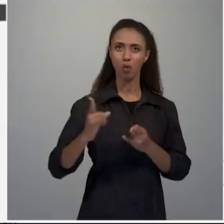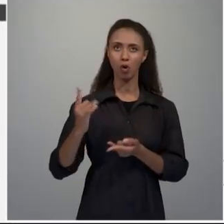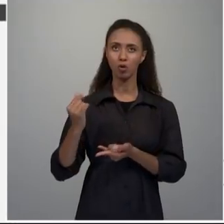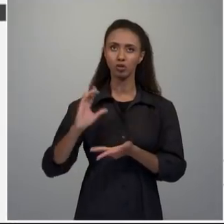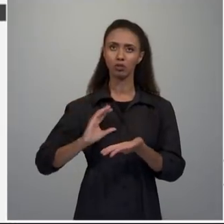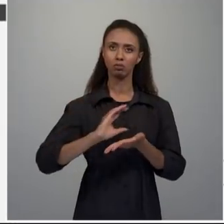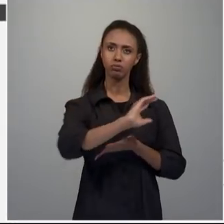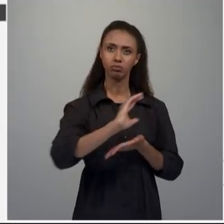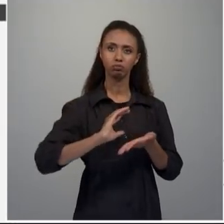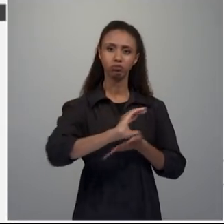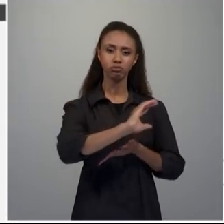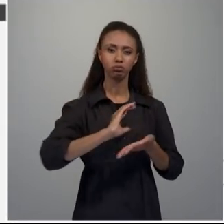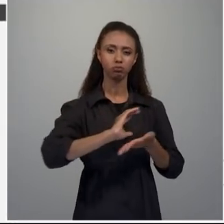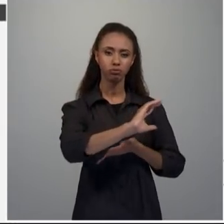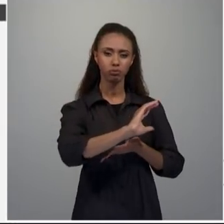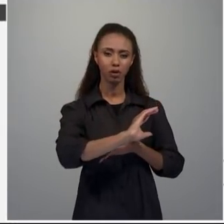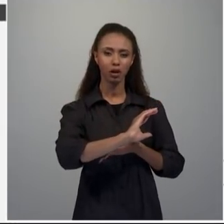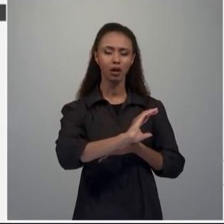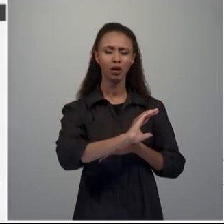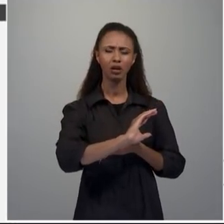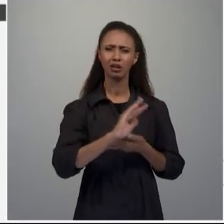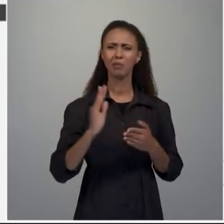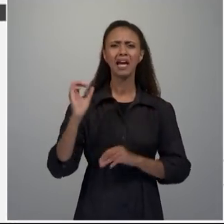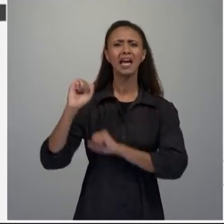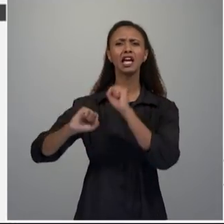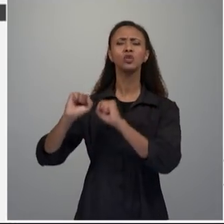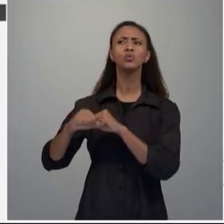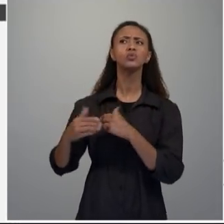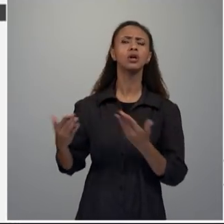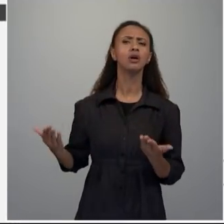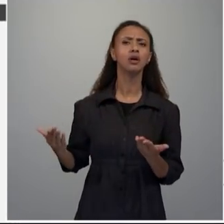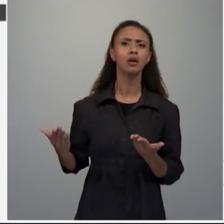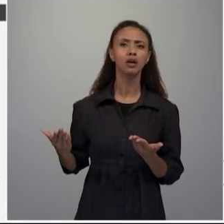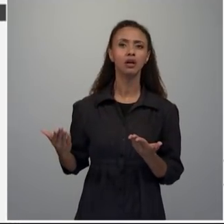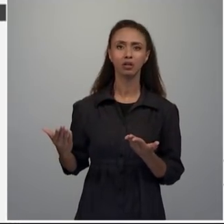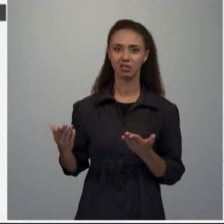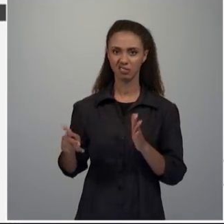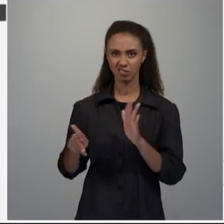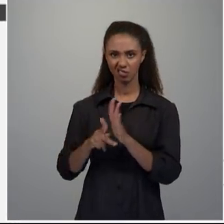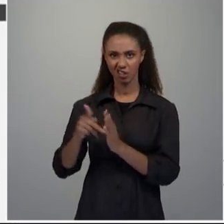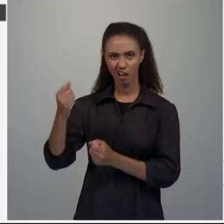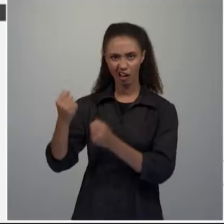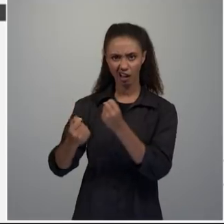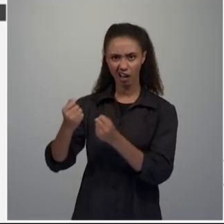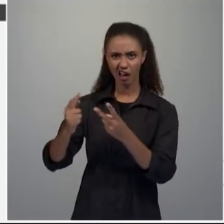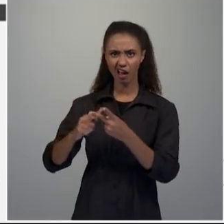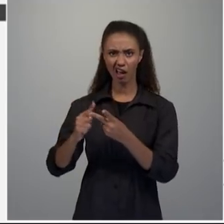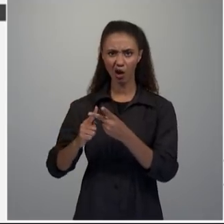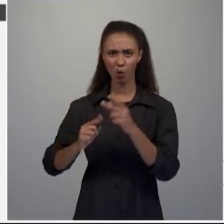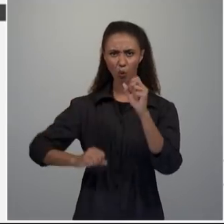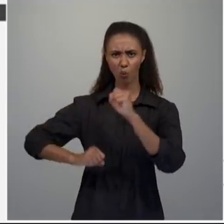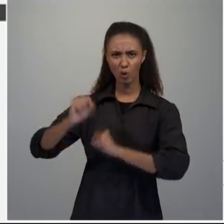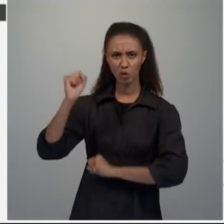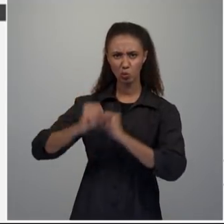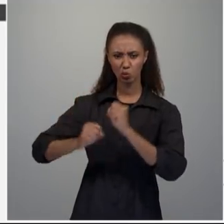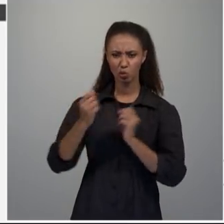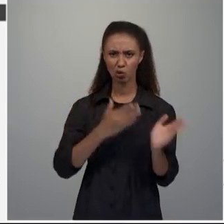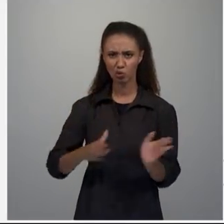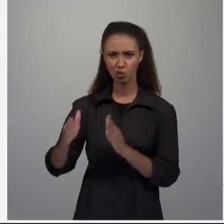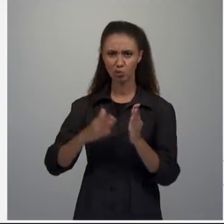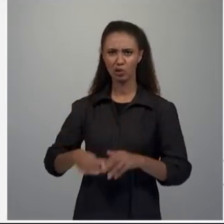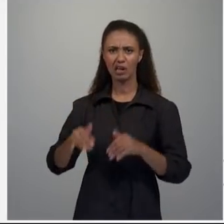observar mas aí que a indústria está investindo automotiva industrial a energia a